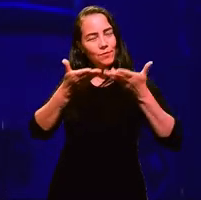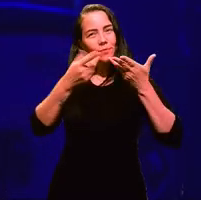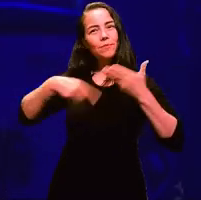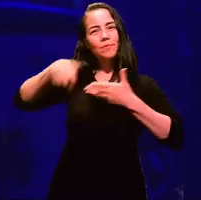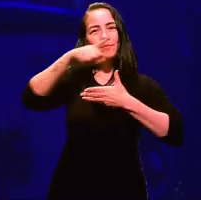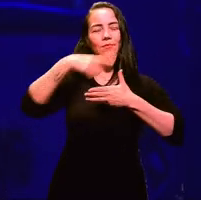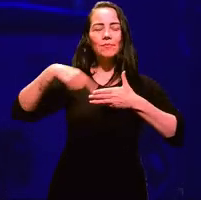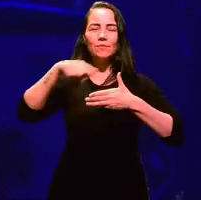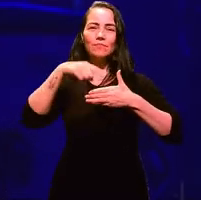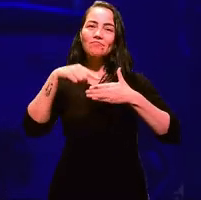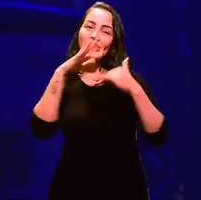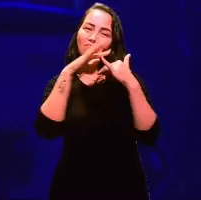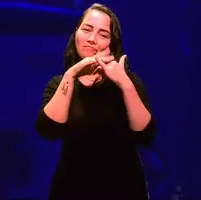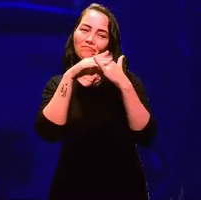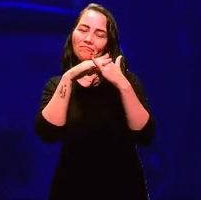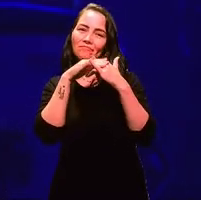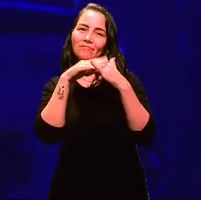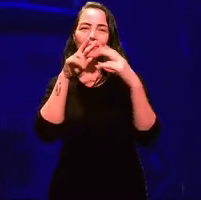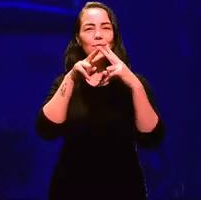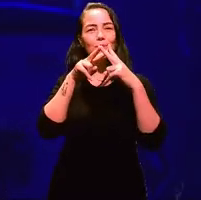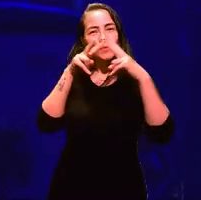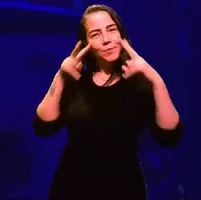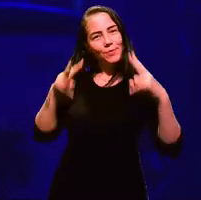nos acompanham pela internet.